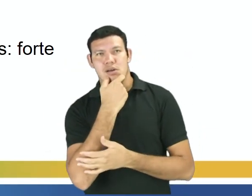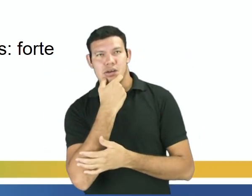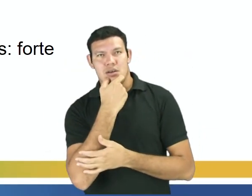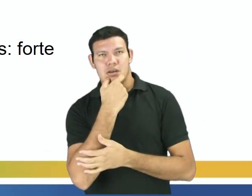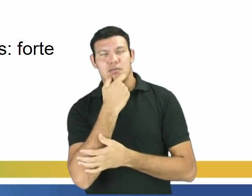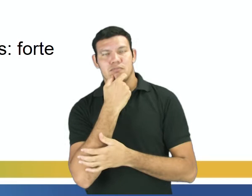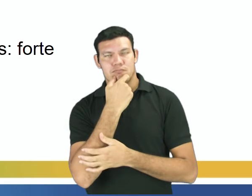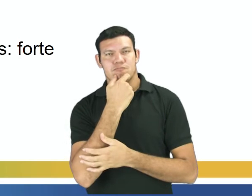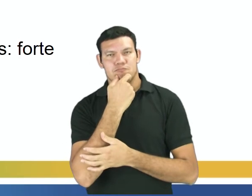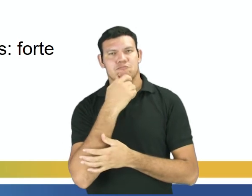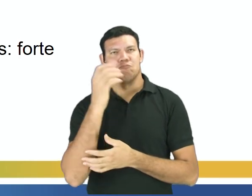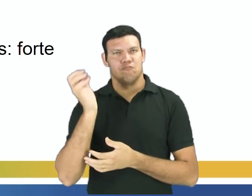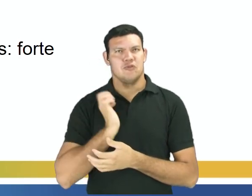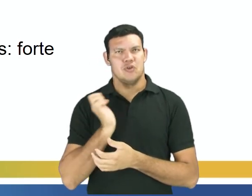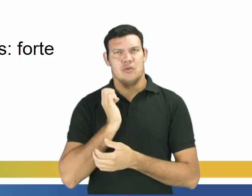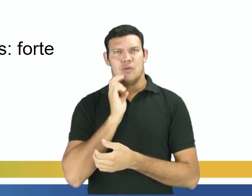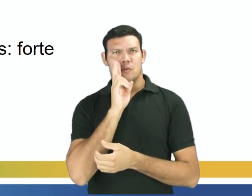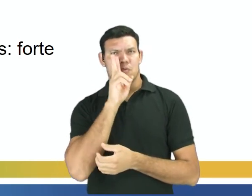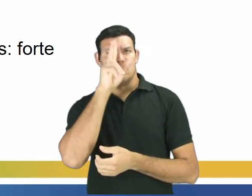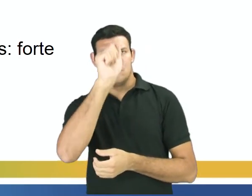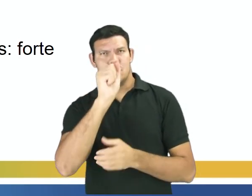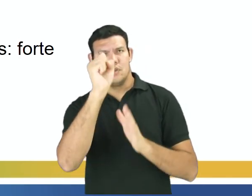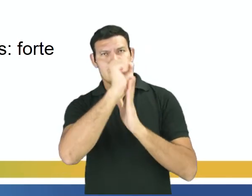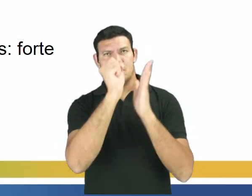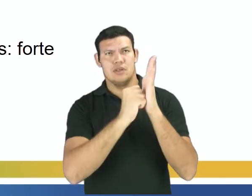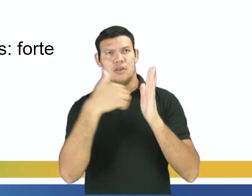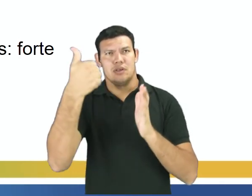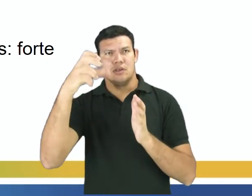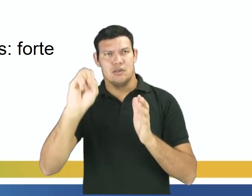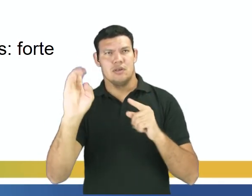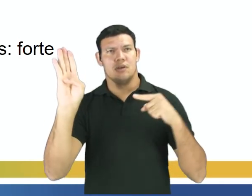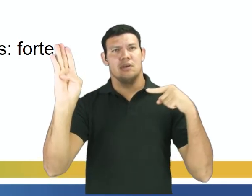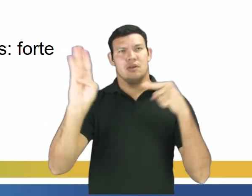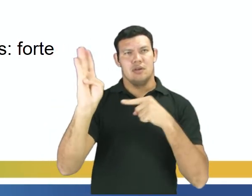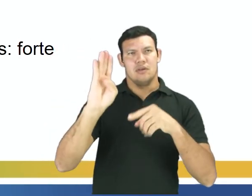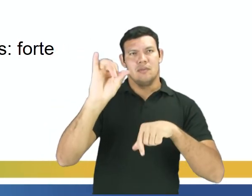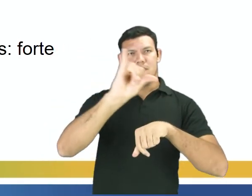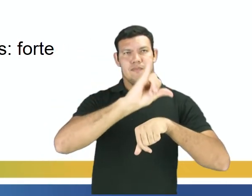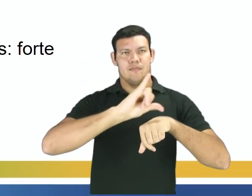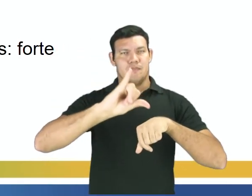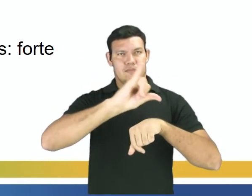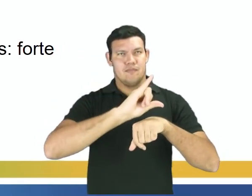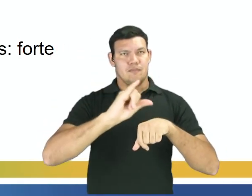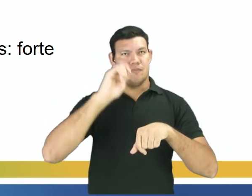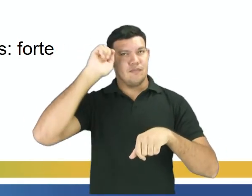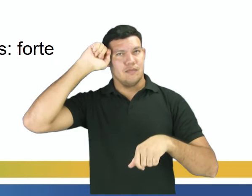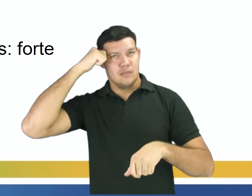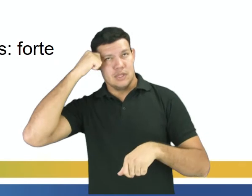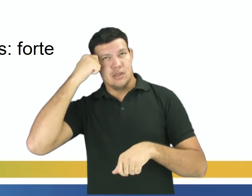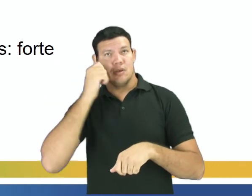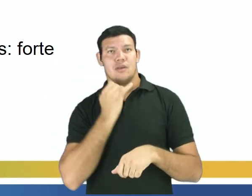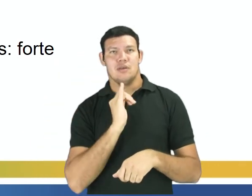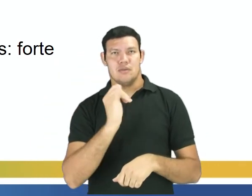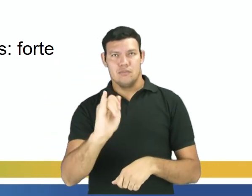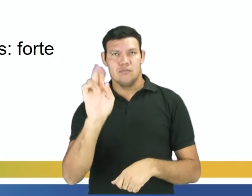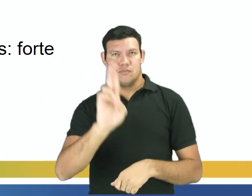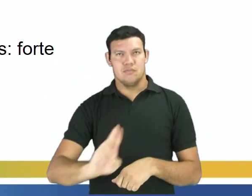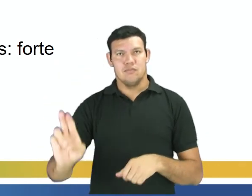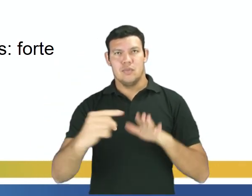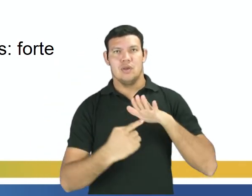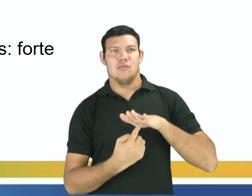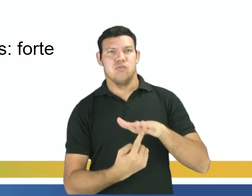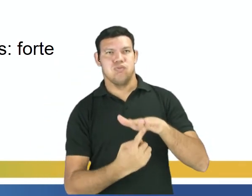potência mundial no século XVIII. Letra B. Petróleo como fonte de energia utilizando o motor a combustão. Letra